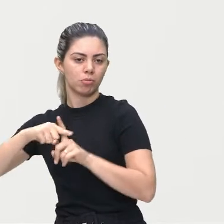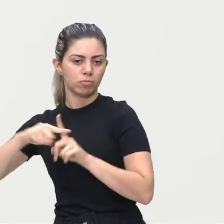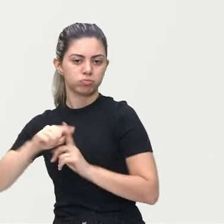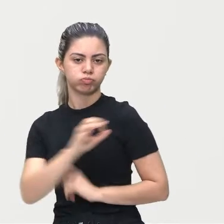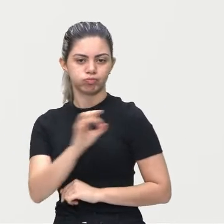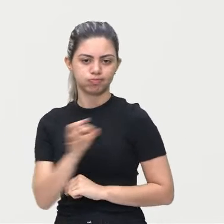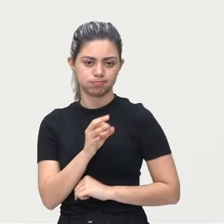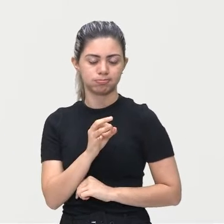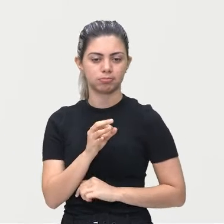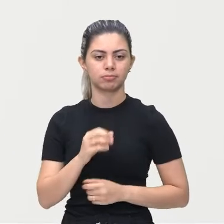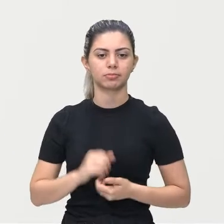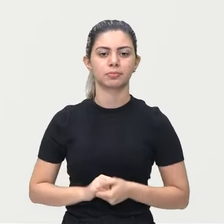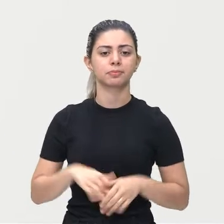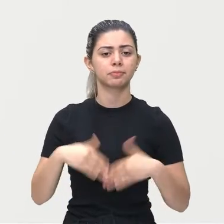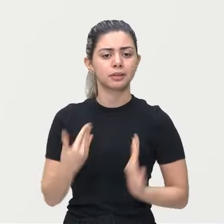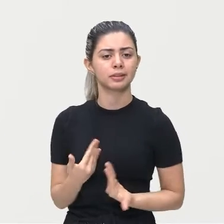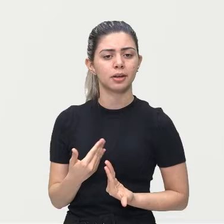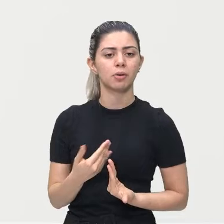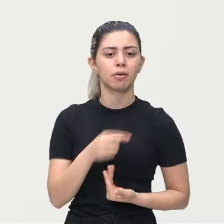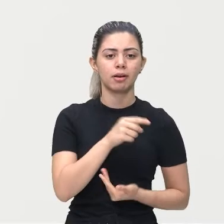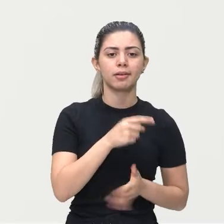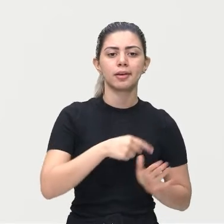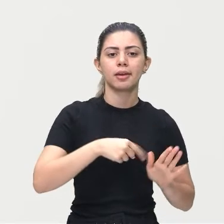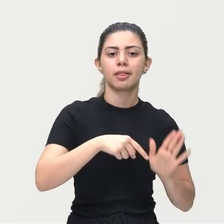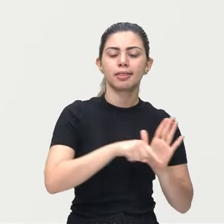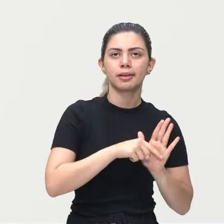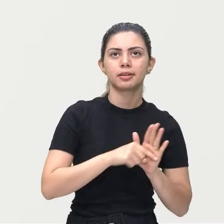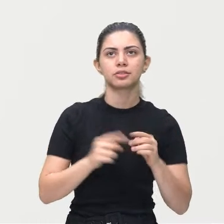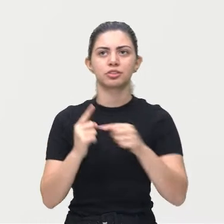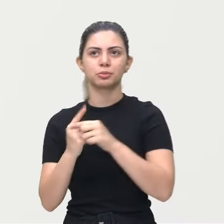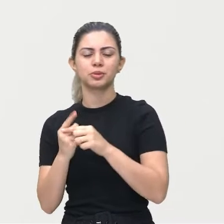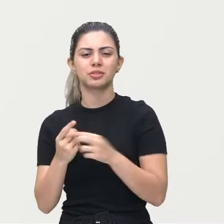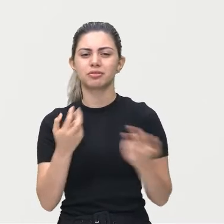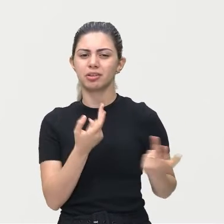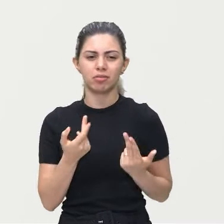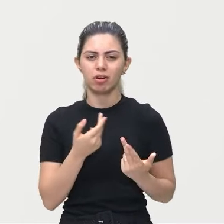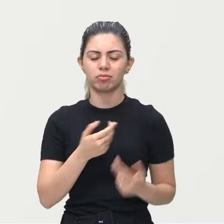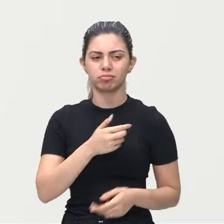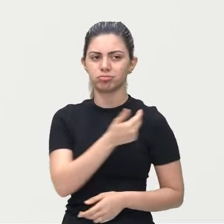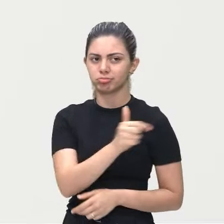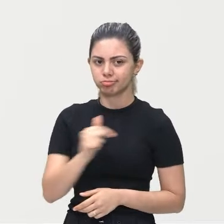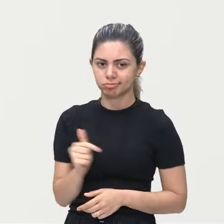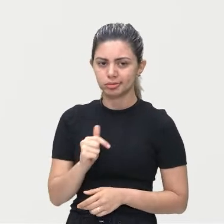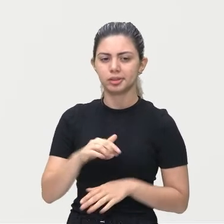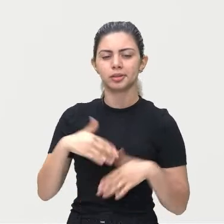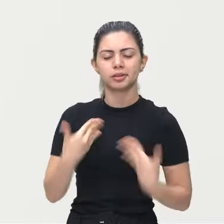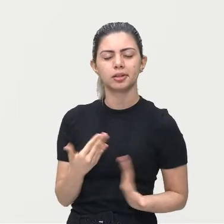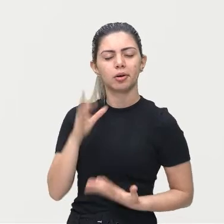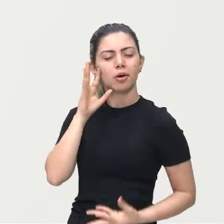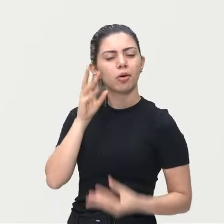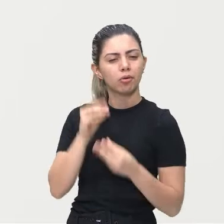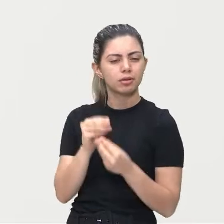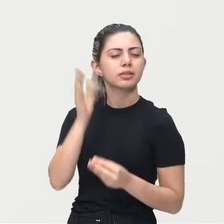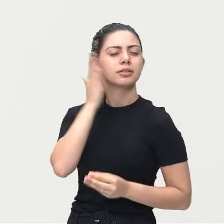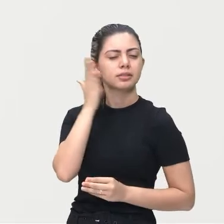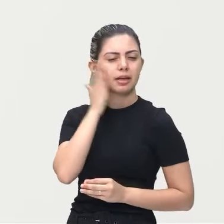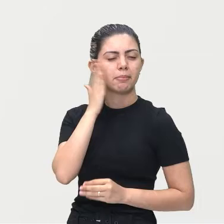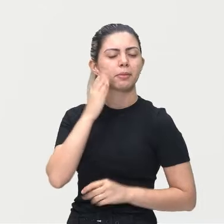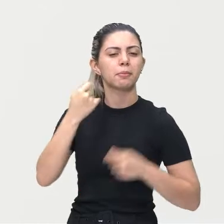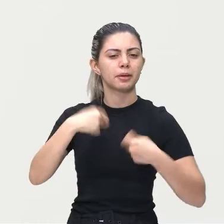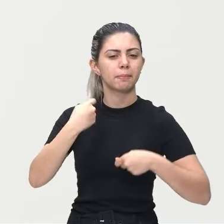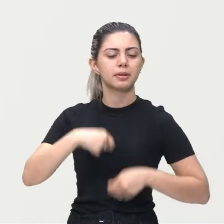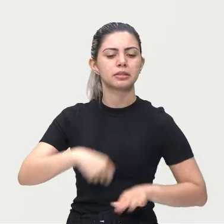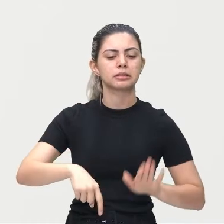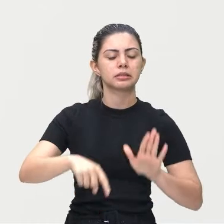Ora, esses sinais, eles estão contrários. Sinais contrários nós sabemos que nós temos que subtrair